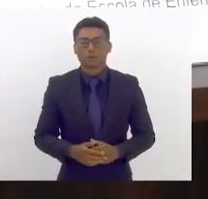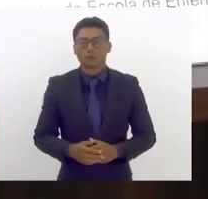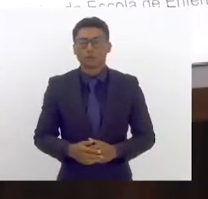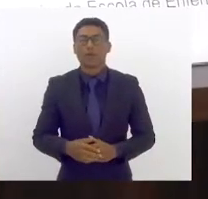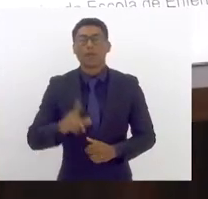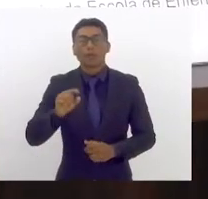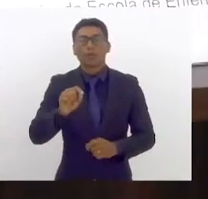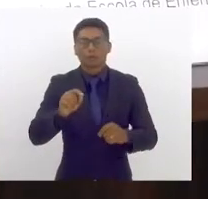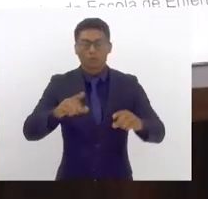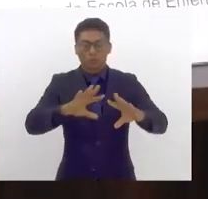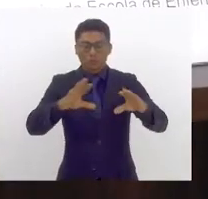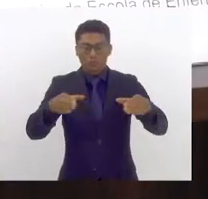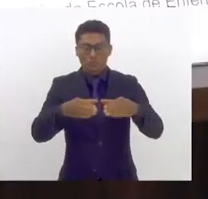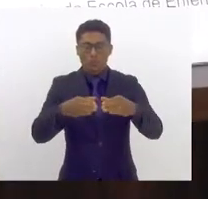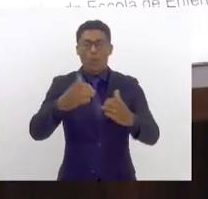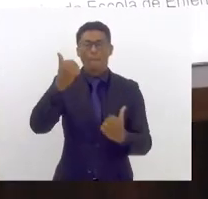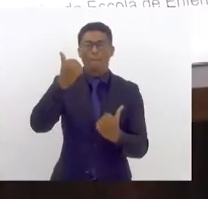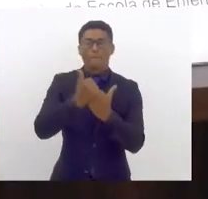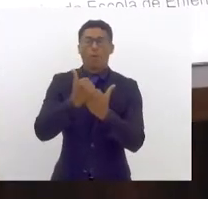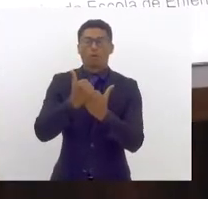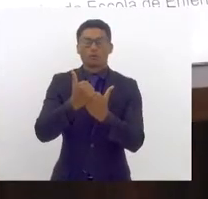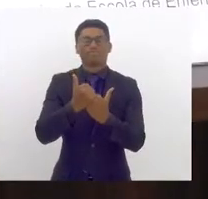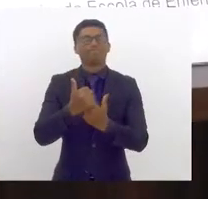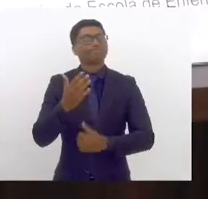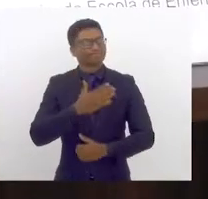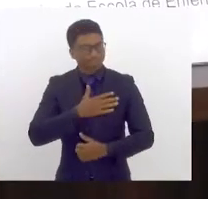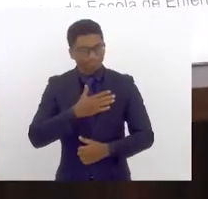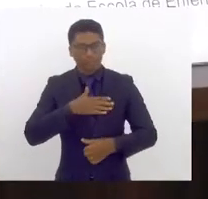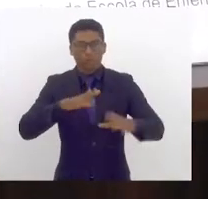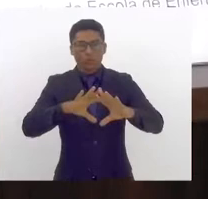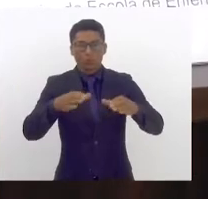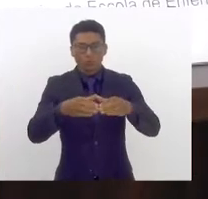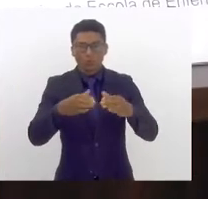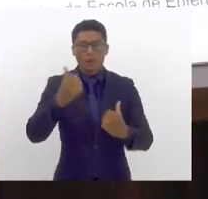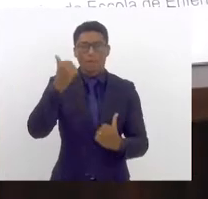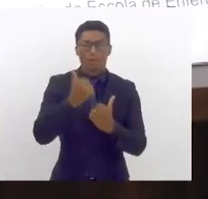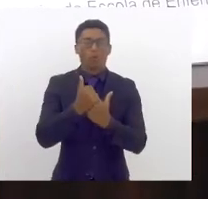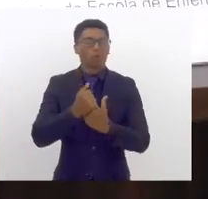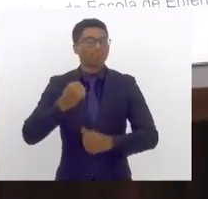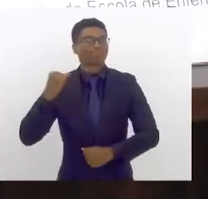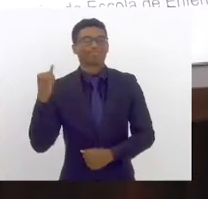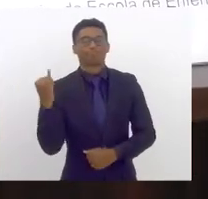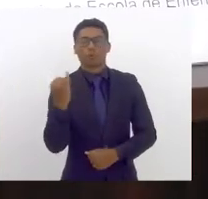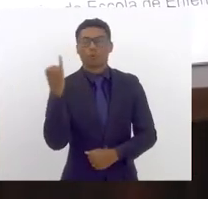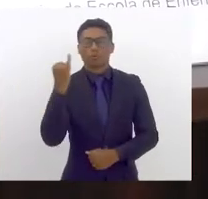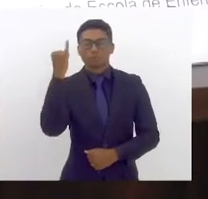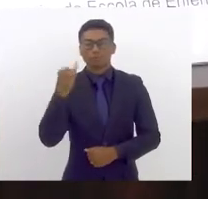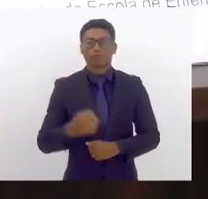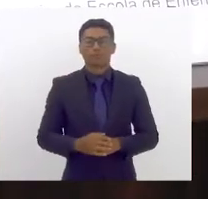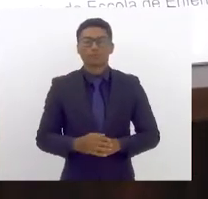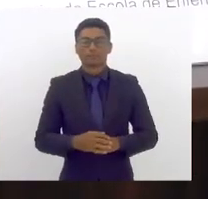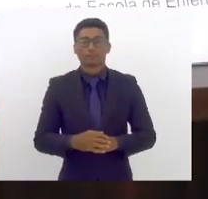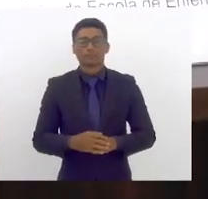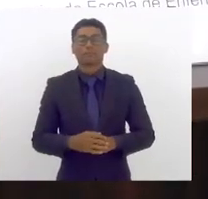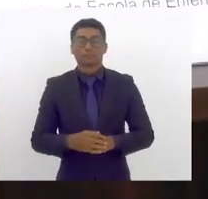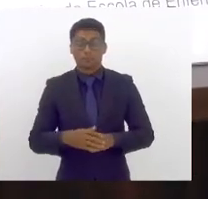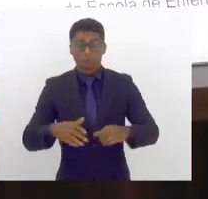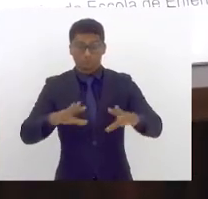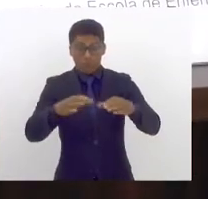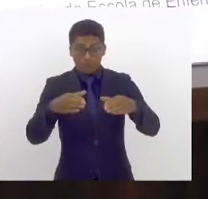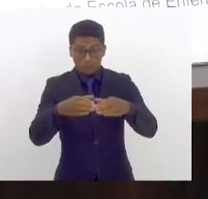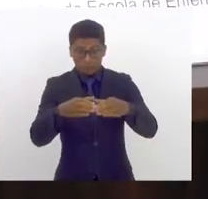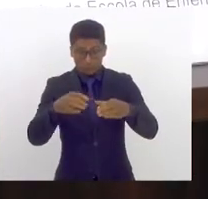da rede de apoio a minha rede de apoio foi fundamental eu tive uma rede de apoio